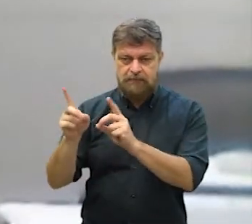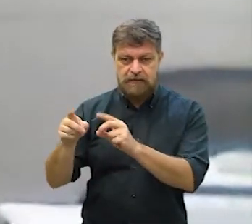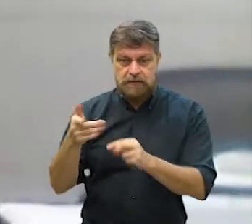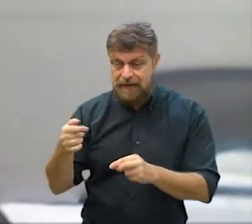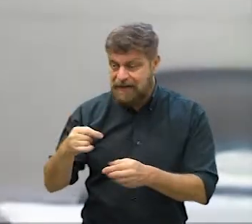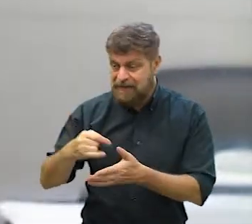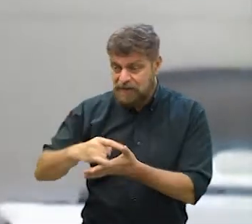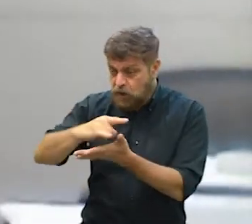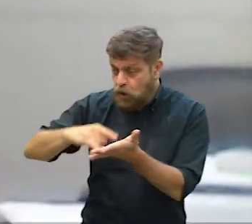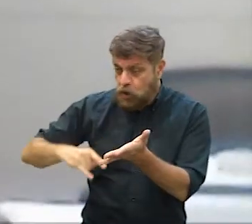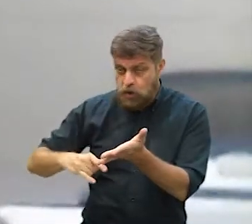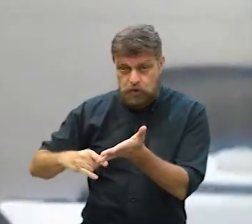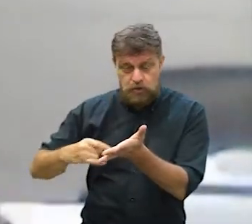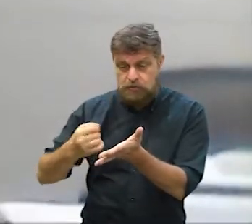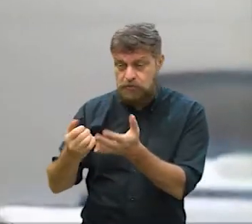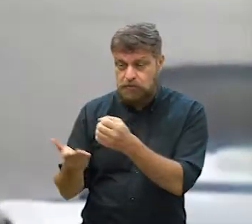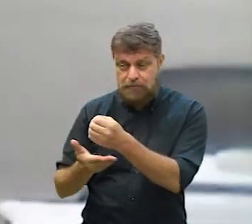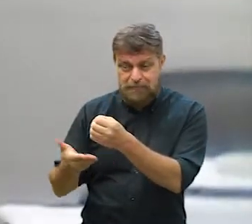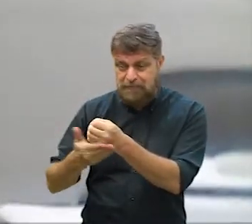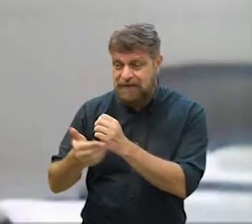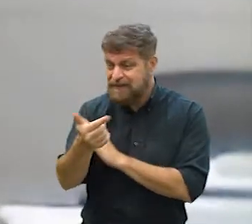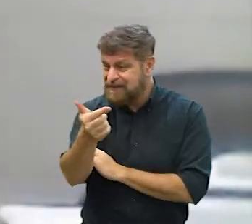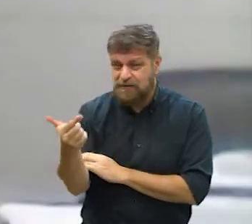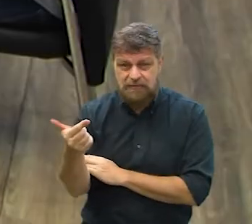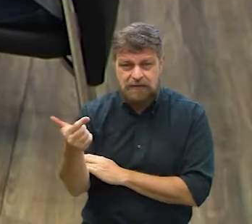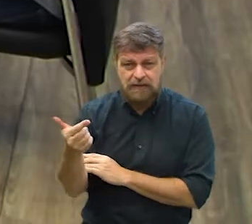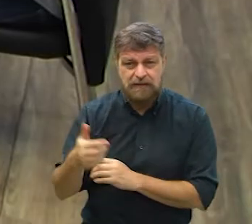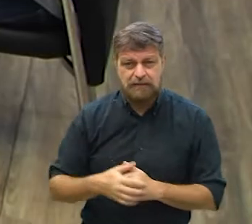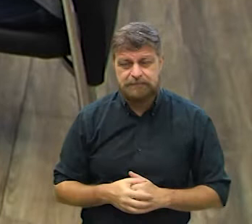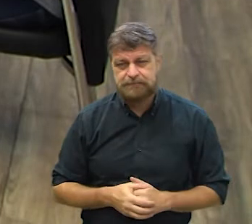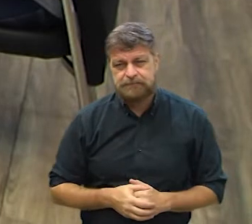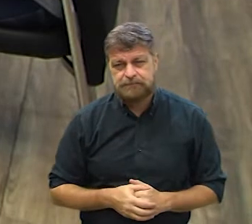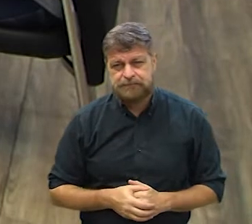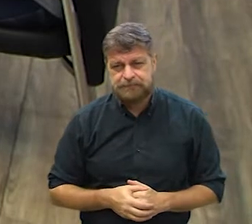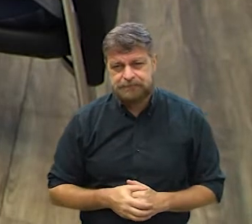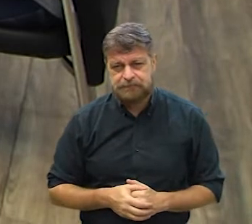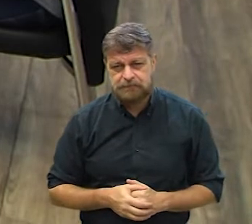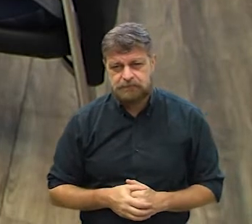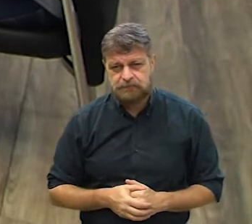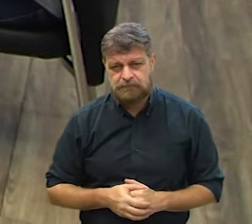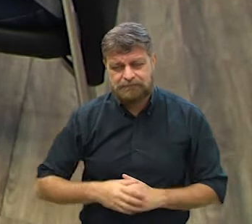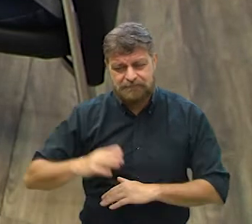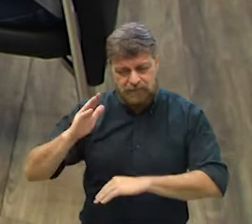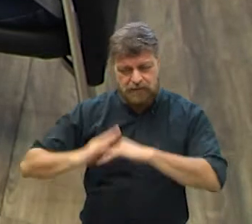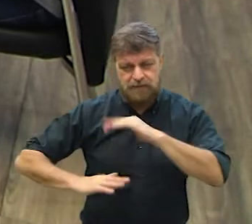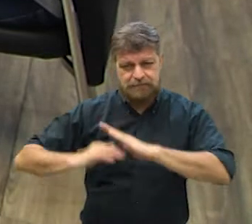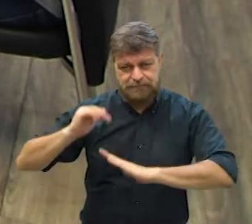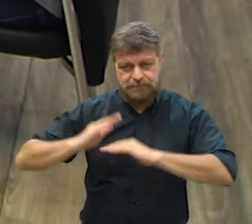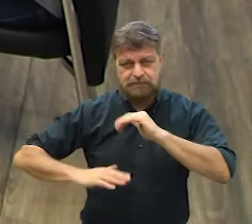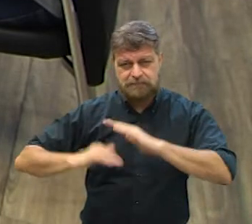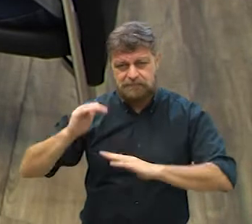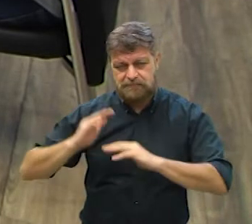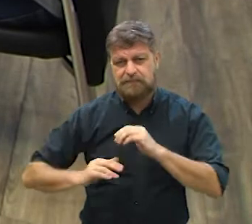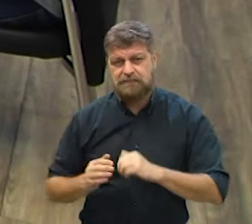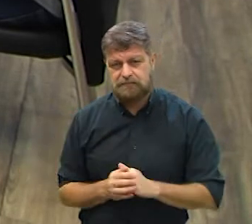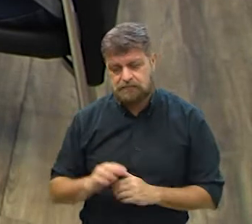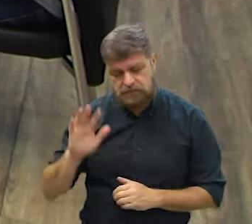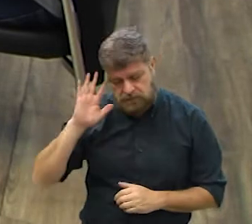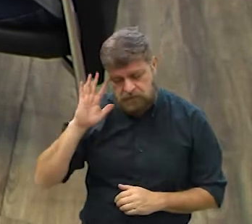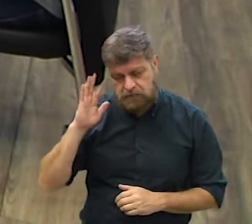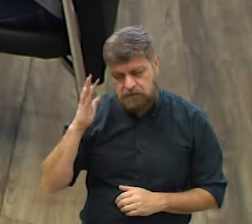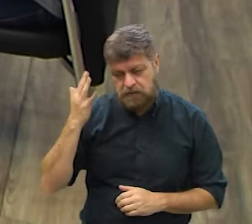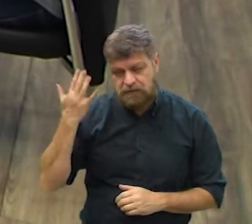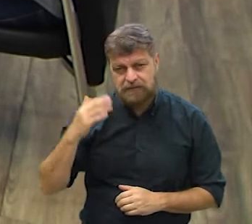ainda a regularidade da propriedade, né? Então, é uma prática